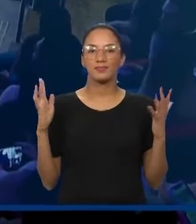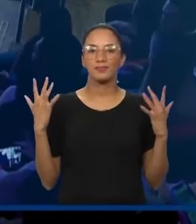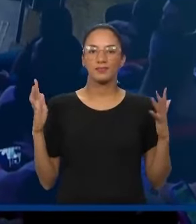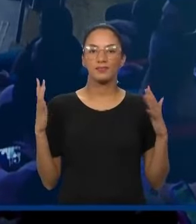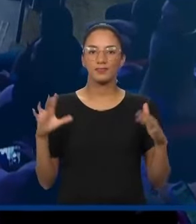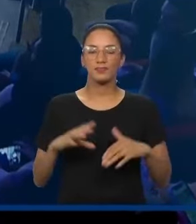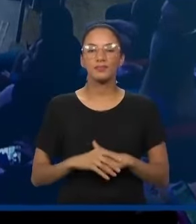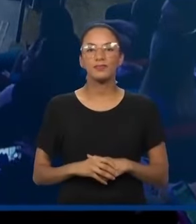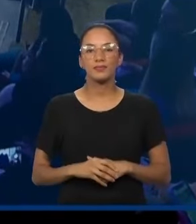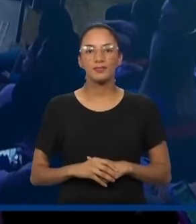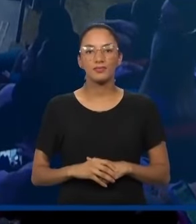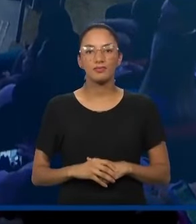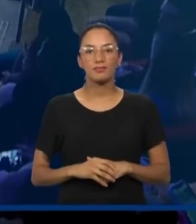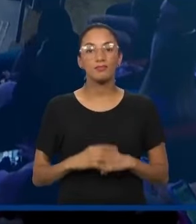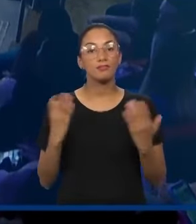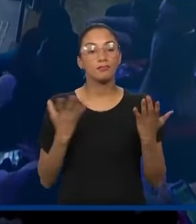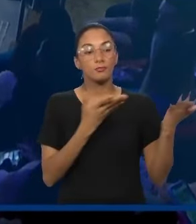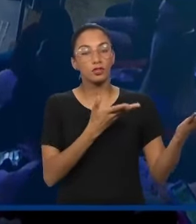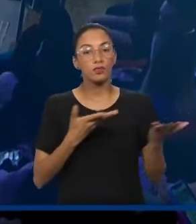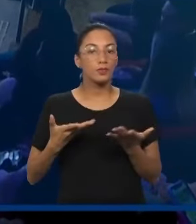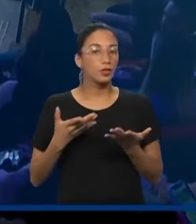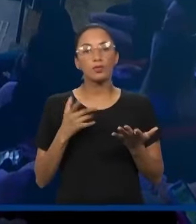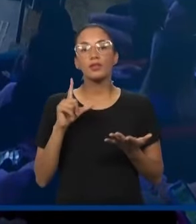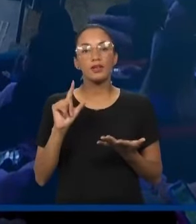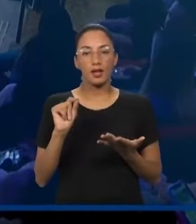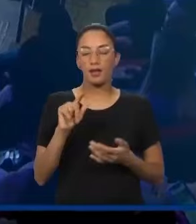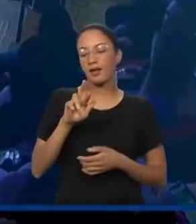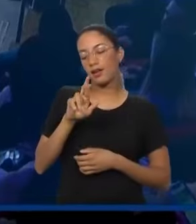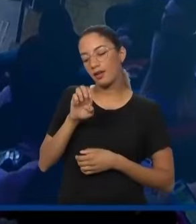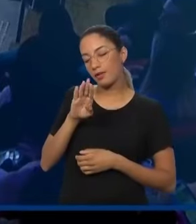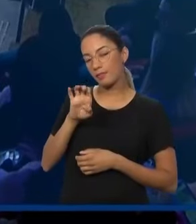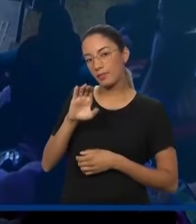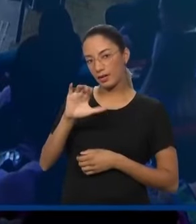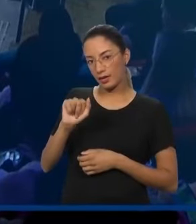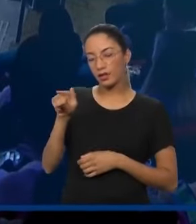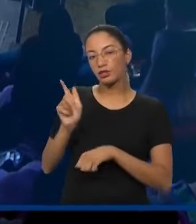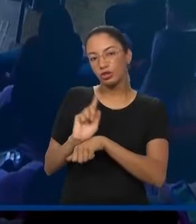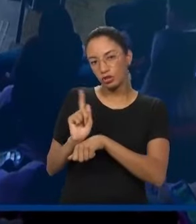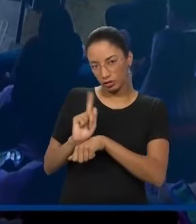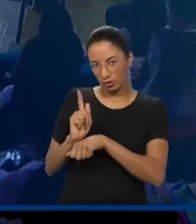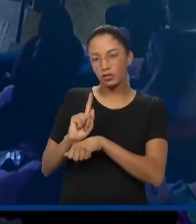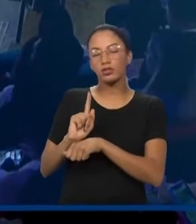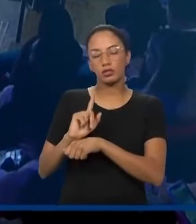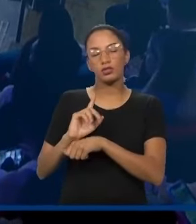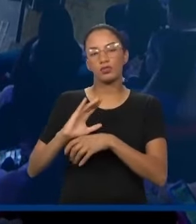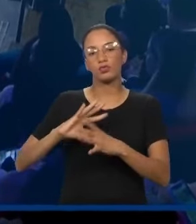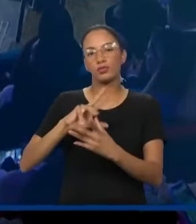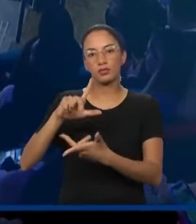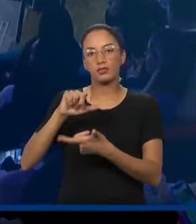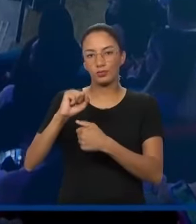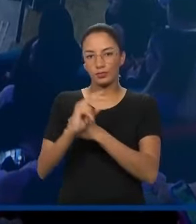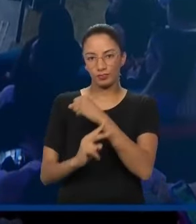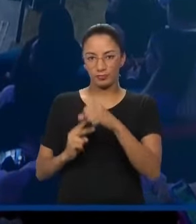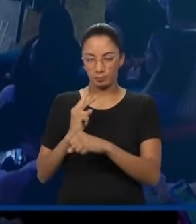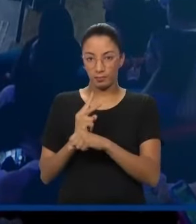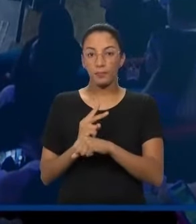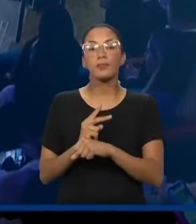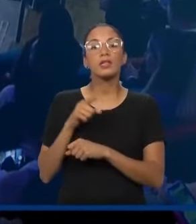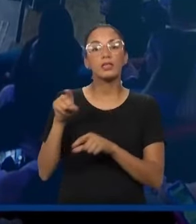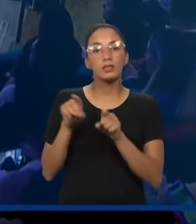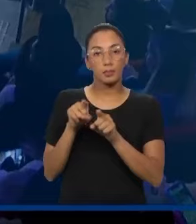E eu convido para recebê-la Rebeca Kipperman, gerente de sustentabilidade. E para entregar essa menção, convido